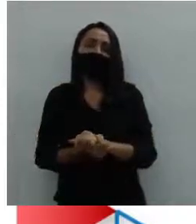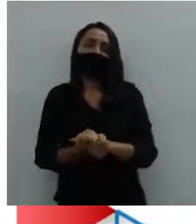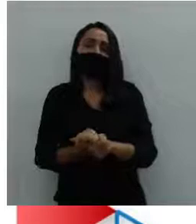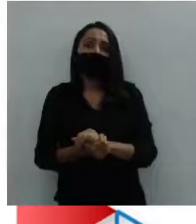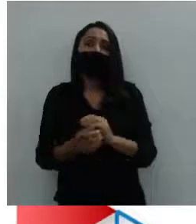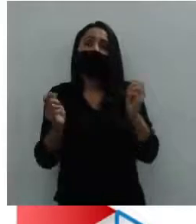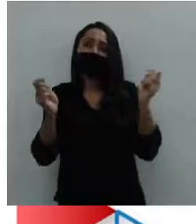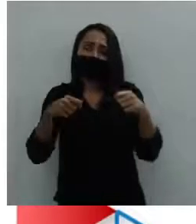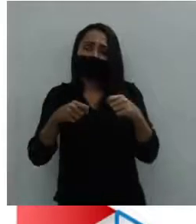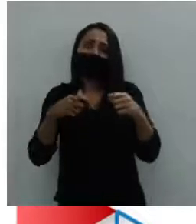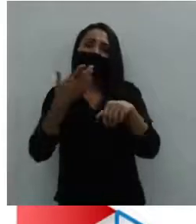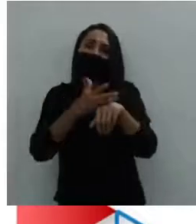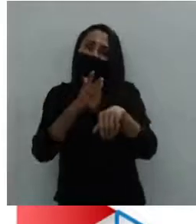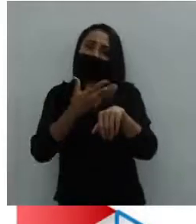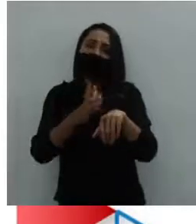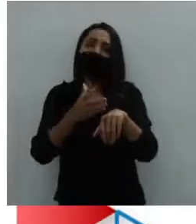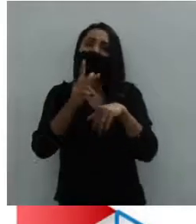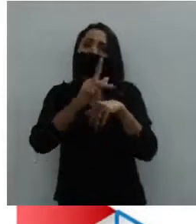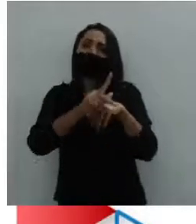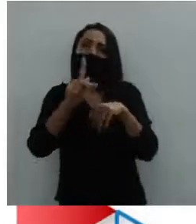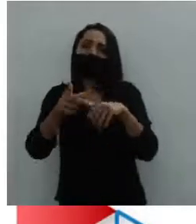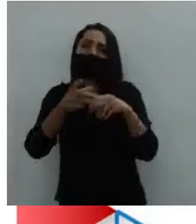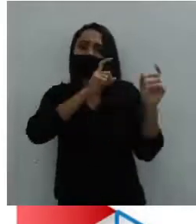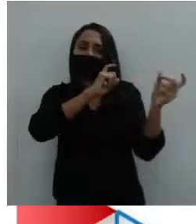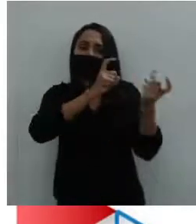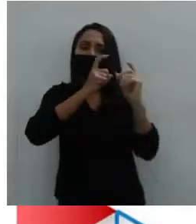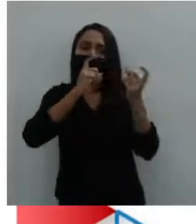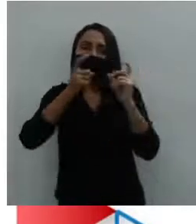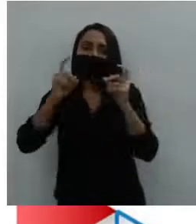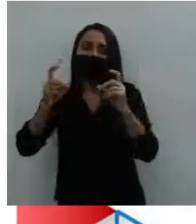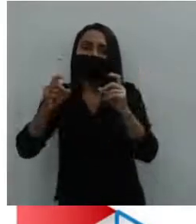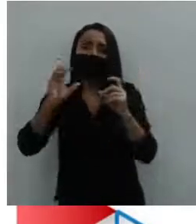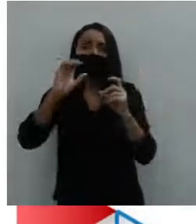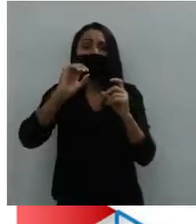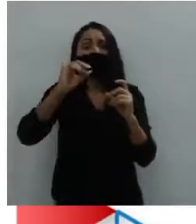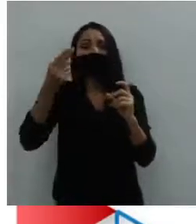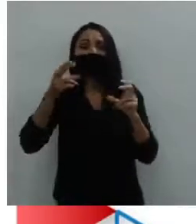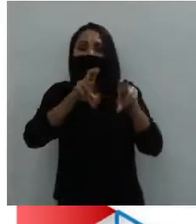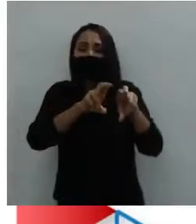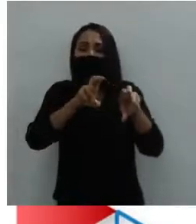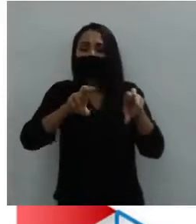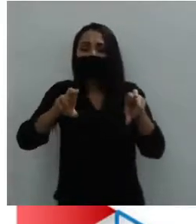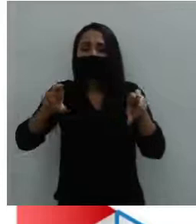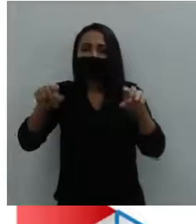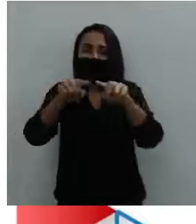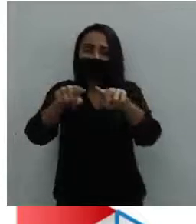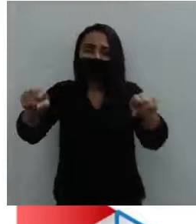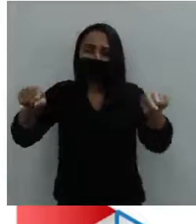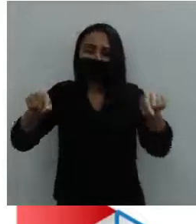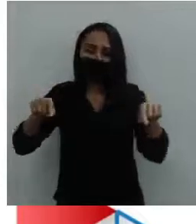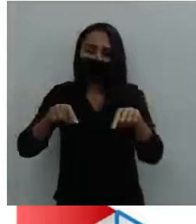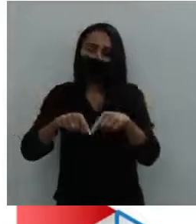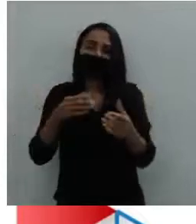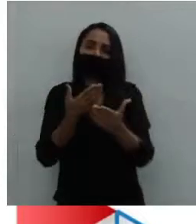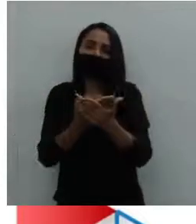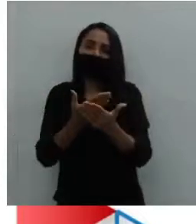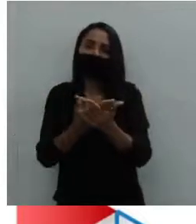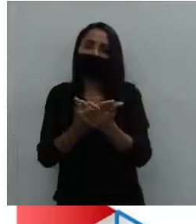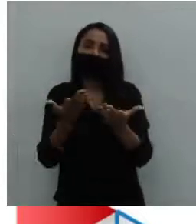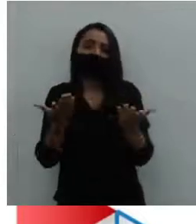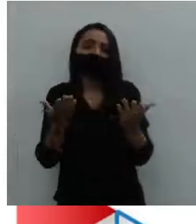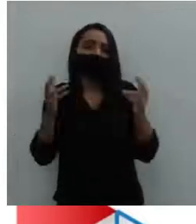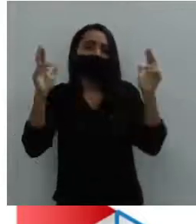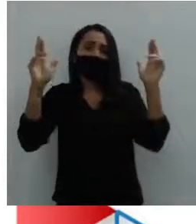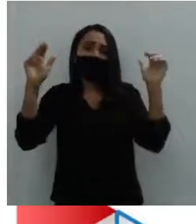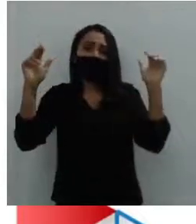podem treinar com o seu professor um debate ou um júri em sala de aula. Vocês podem pegar um tema, o